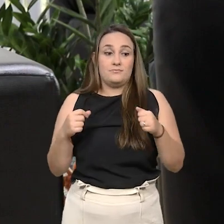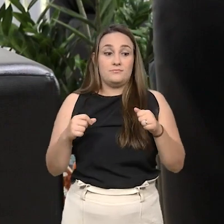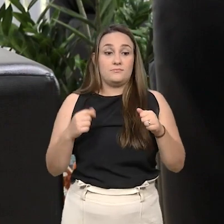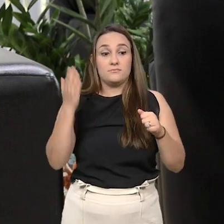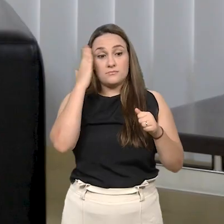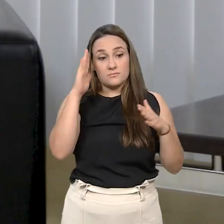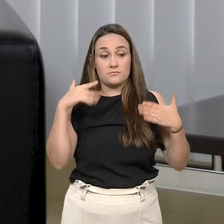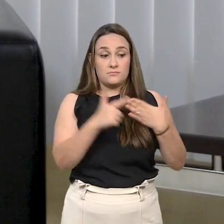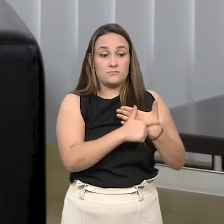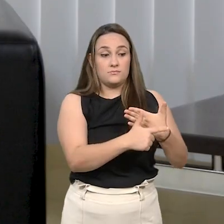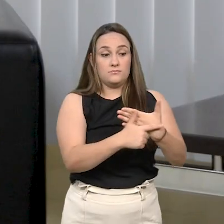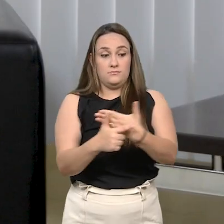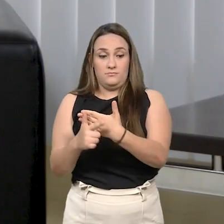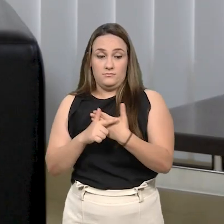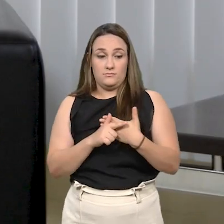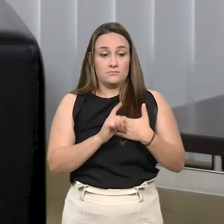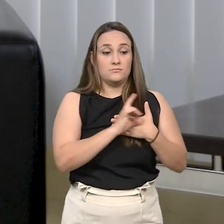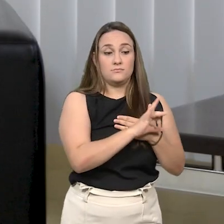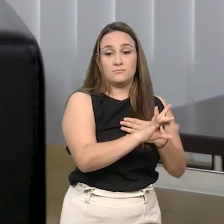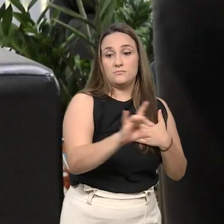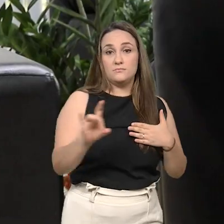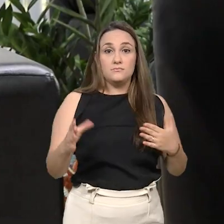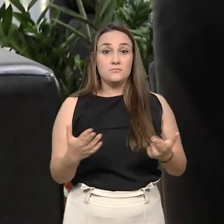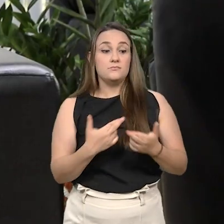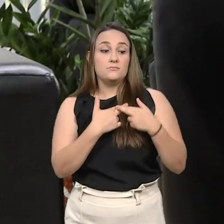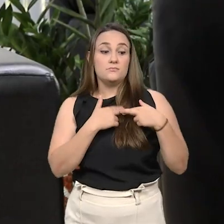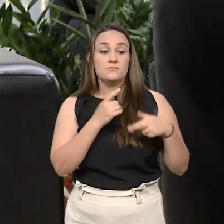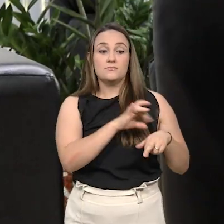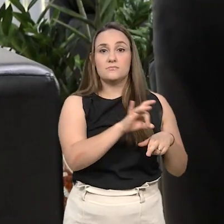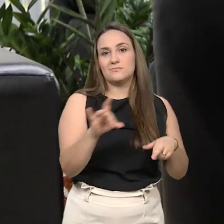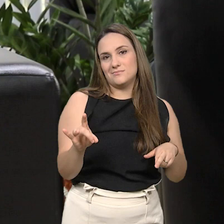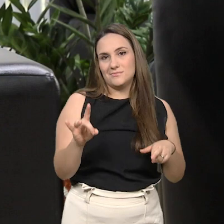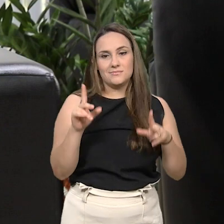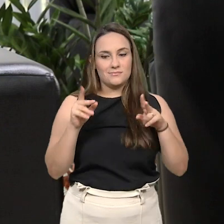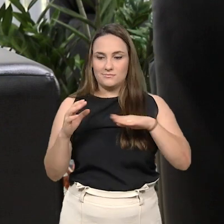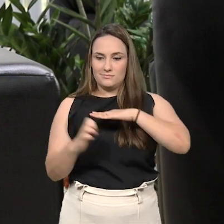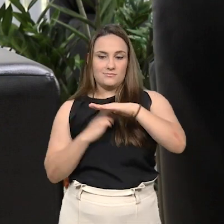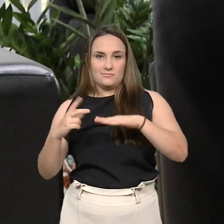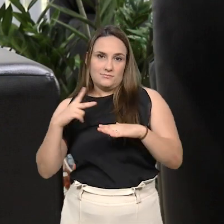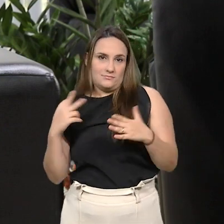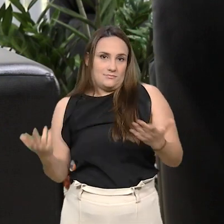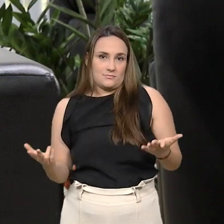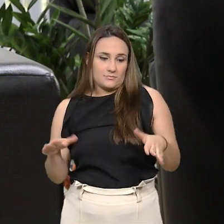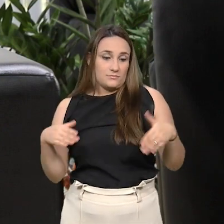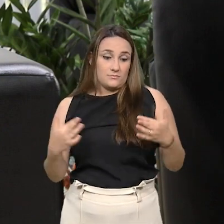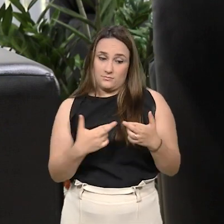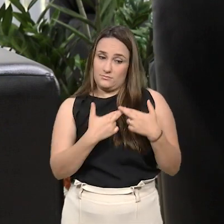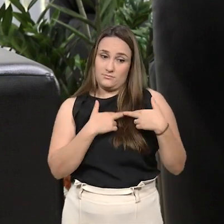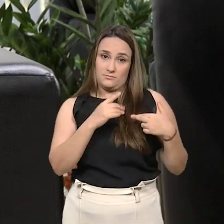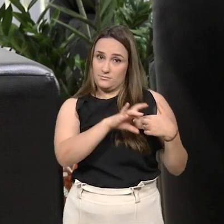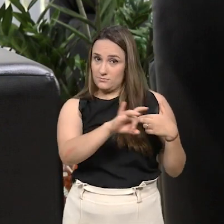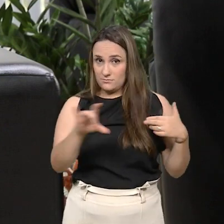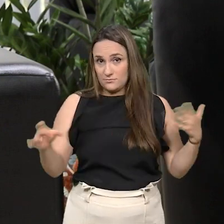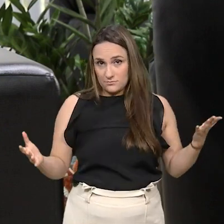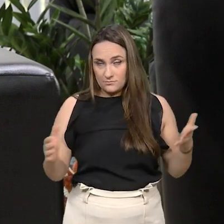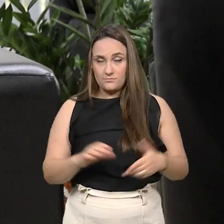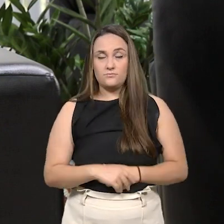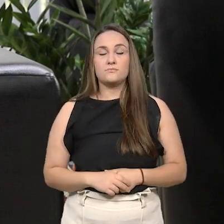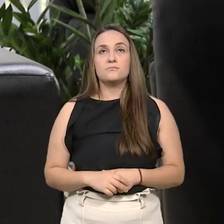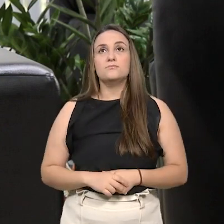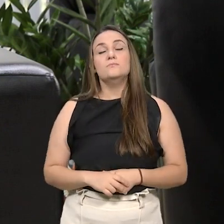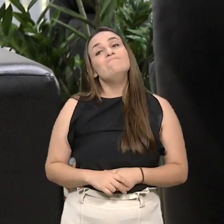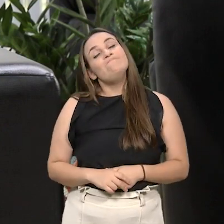de cada um. Assim como temos em qualquer setor privado, nós temos que definir o que é a função de cada um. O que